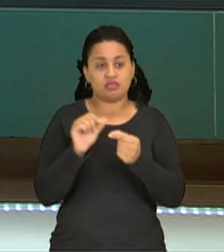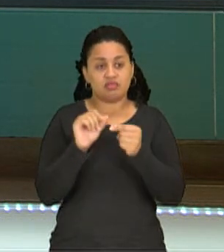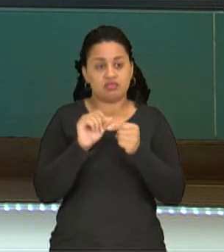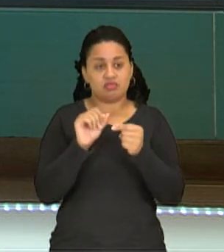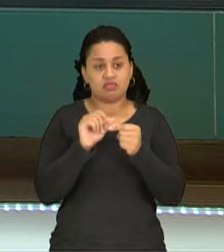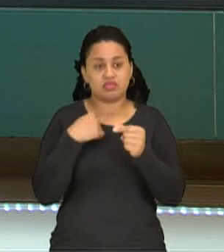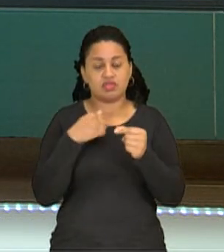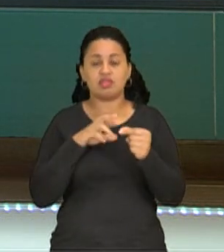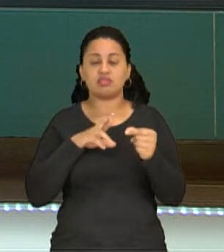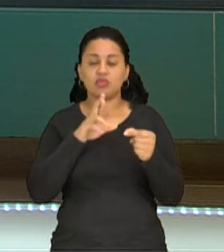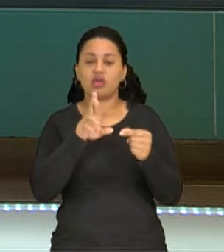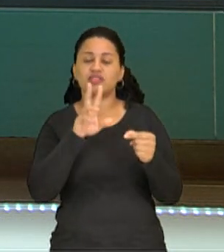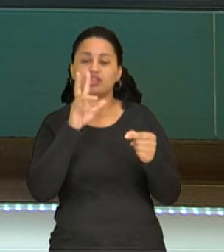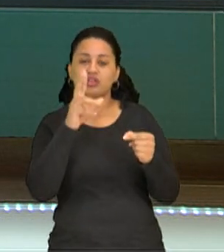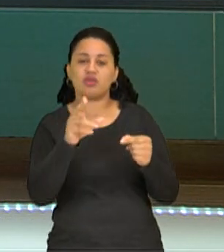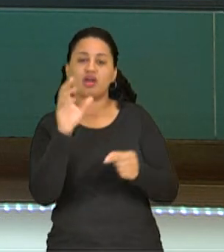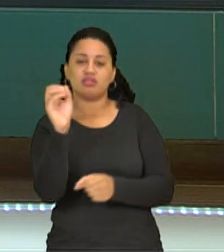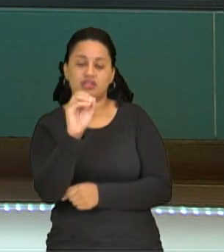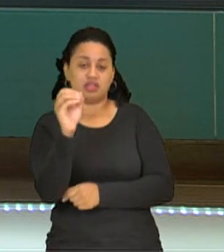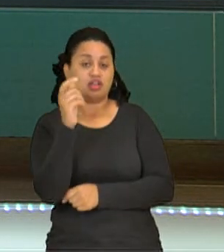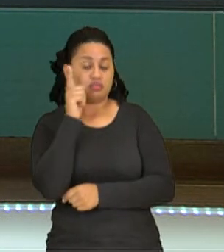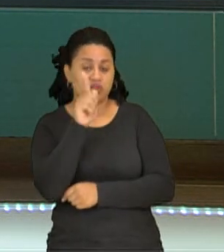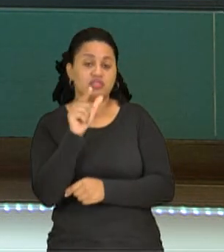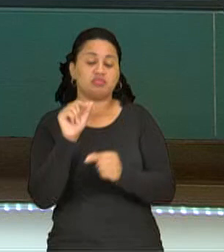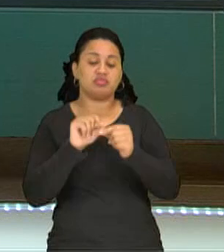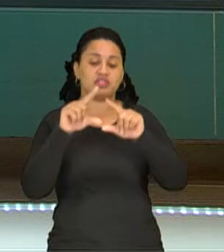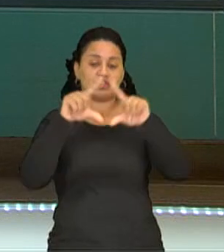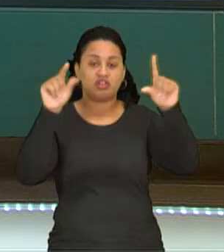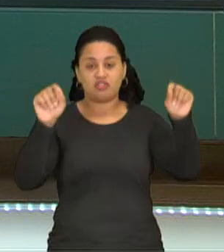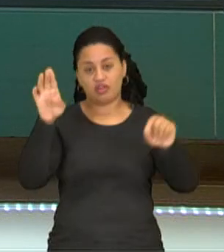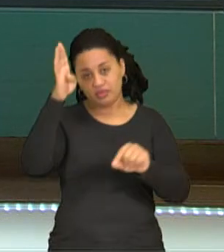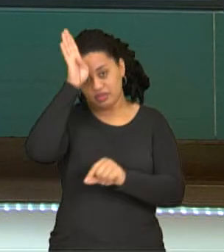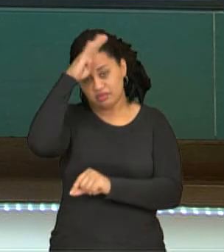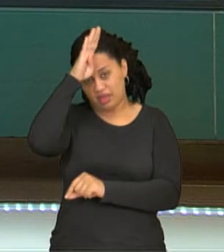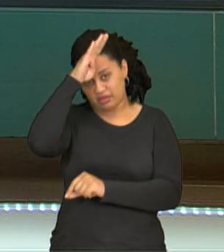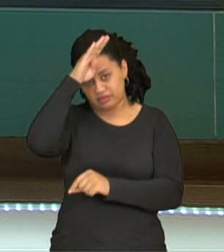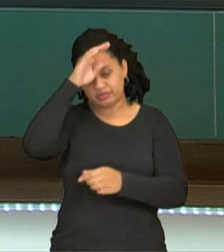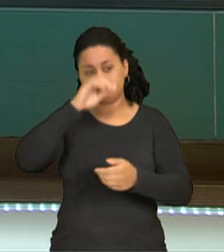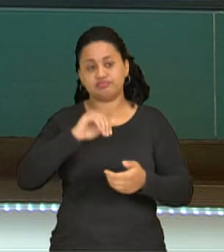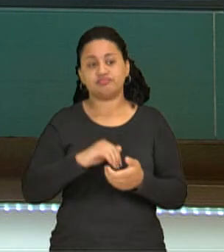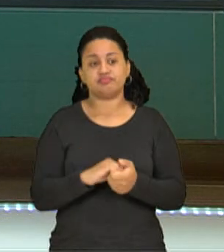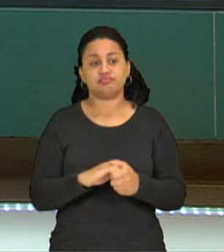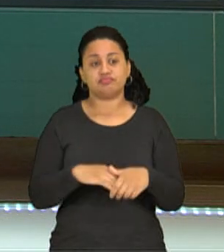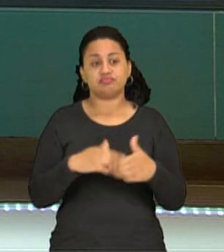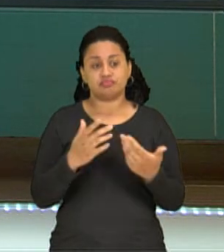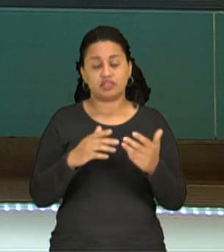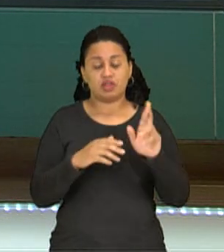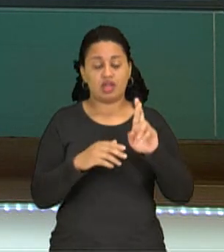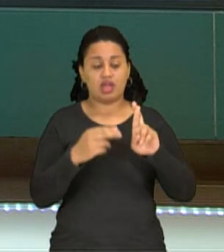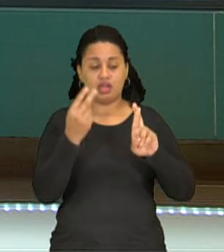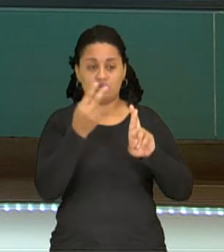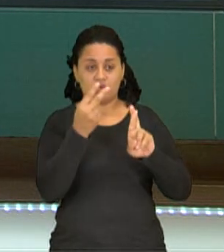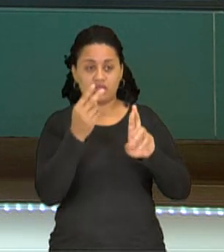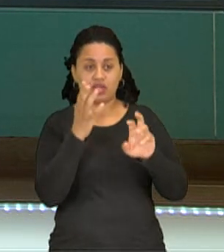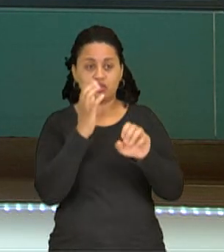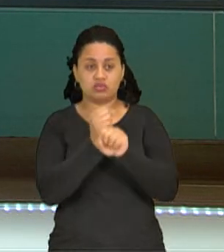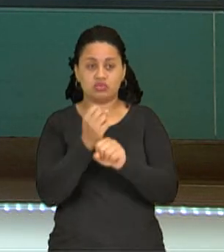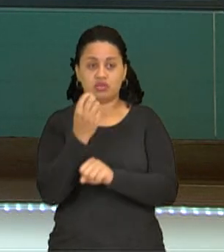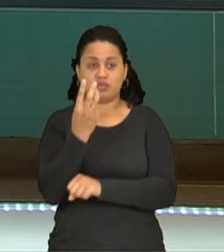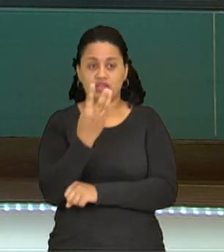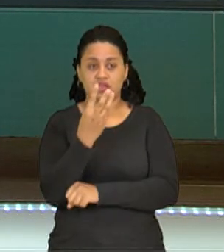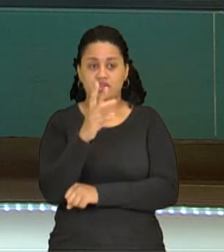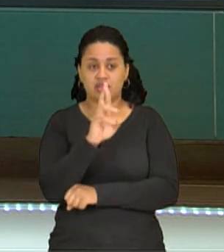podermos aplicar a equação, a fórmula de Bhaskara. Ficamos que R ao quadrado mais 3R menos 10 igual a